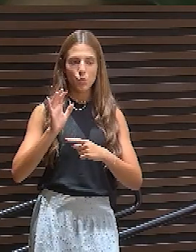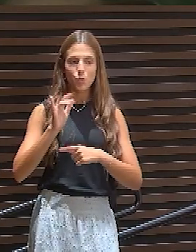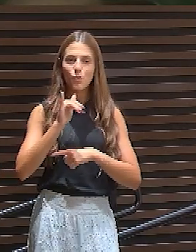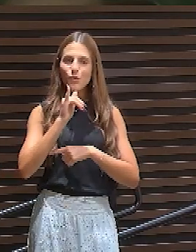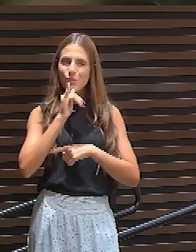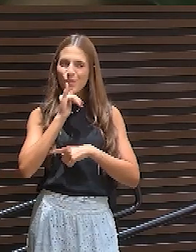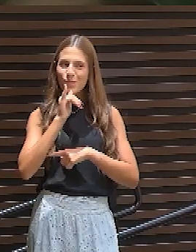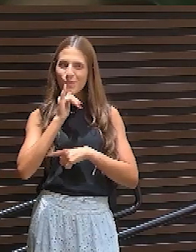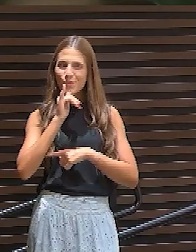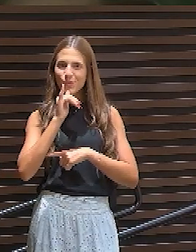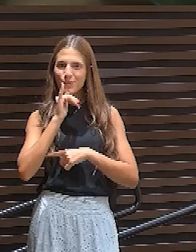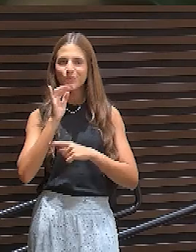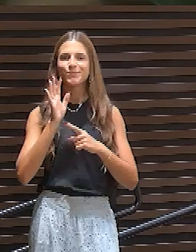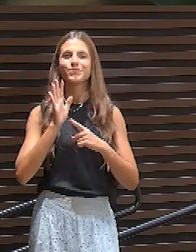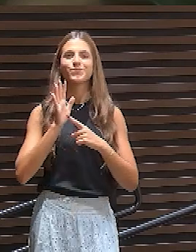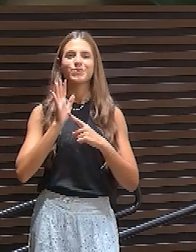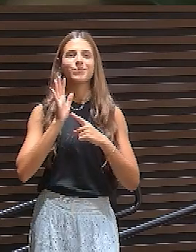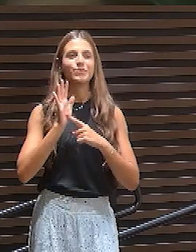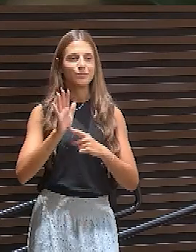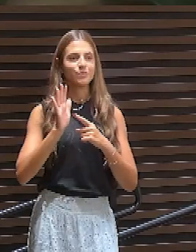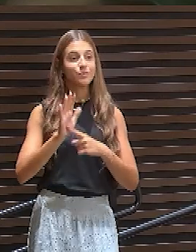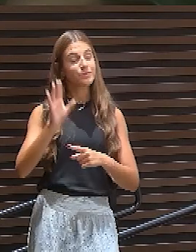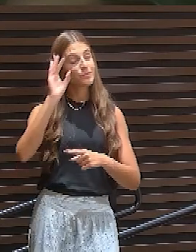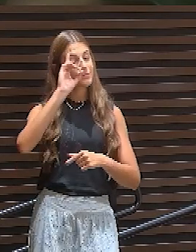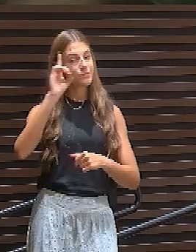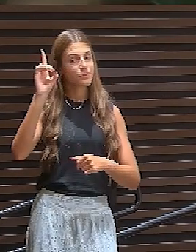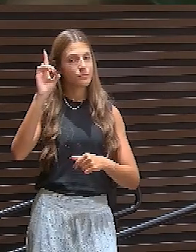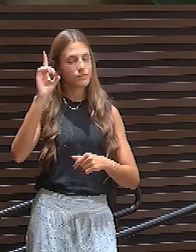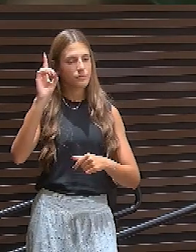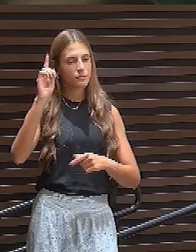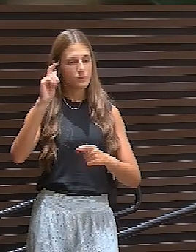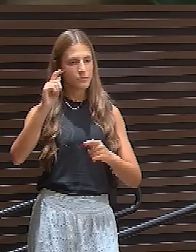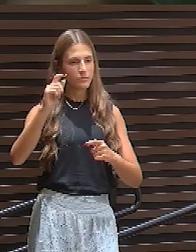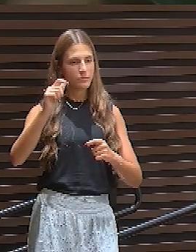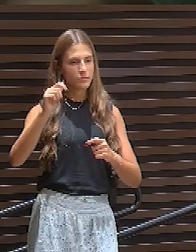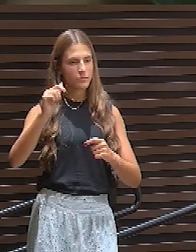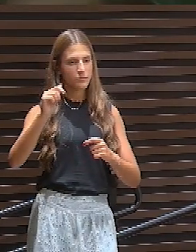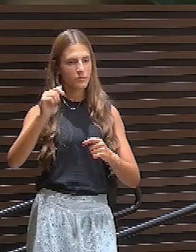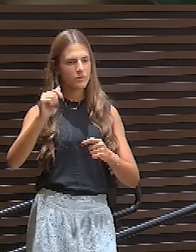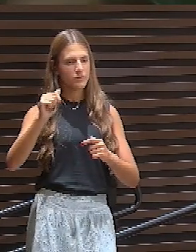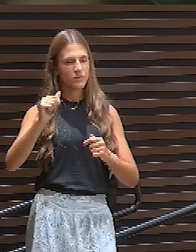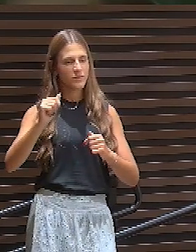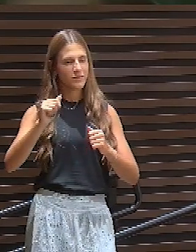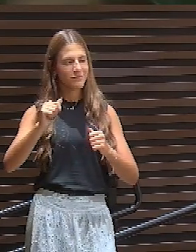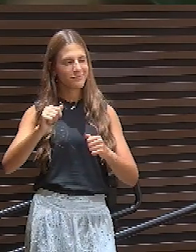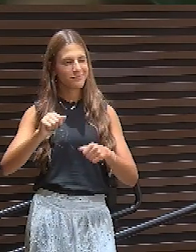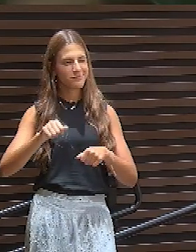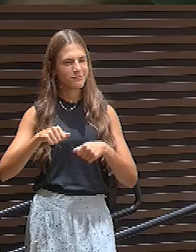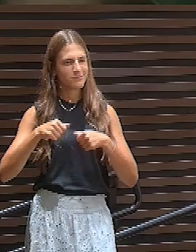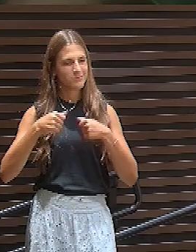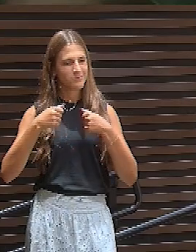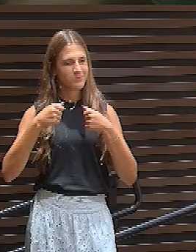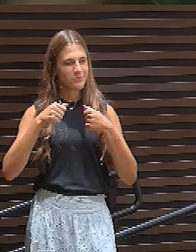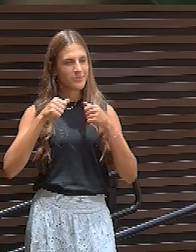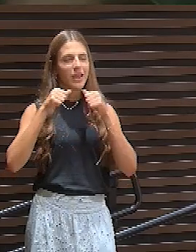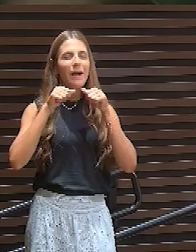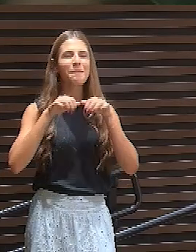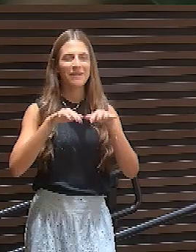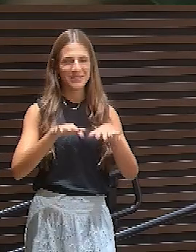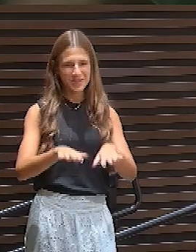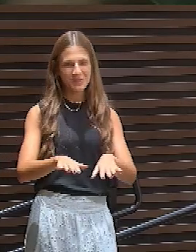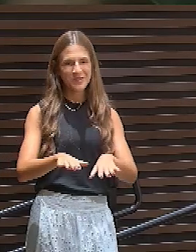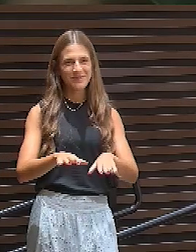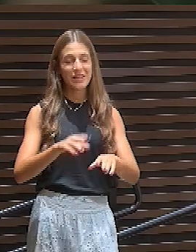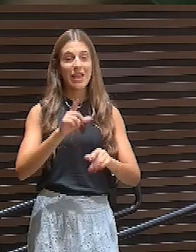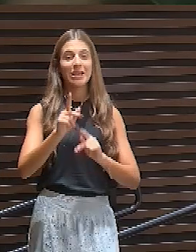que Deus recompensa aqueles que confiam nele. E confiam nele porque